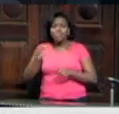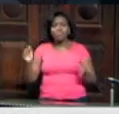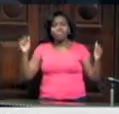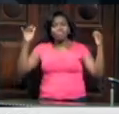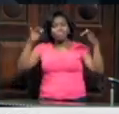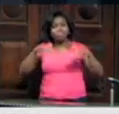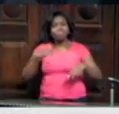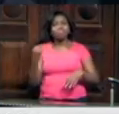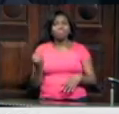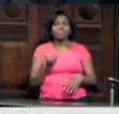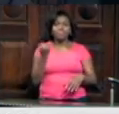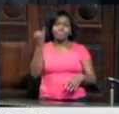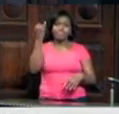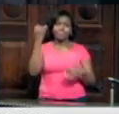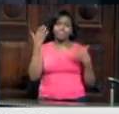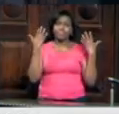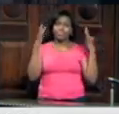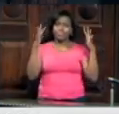esse ato.